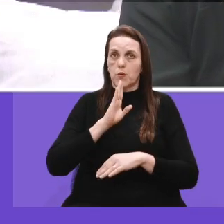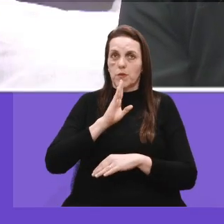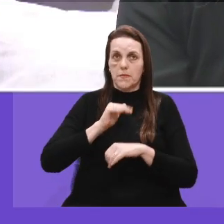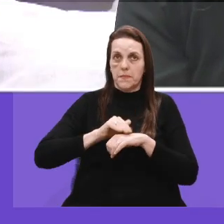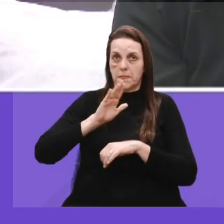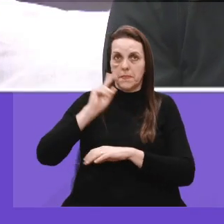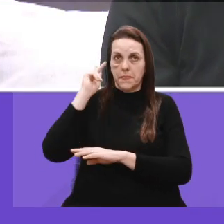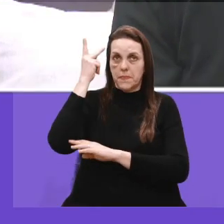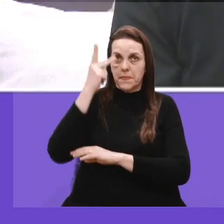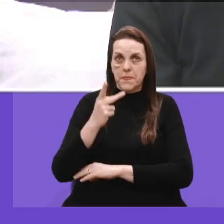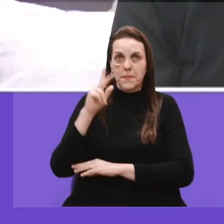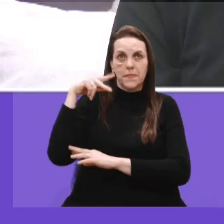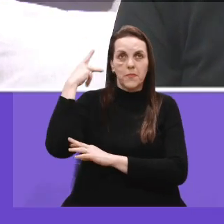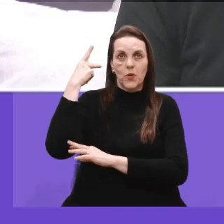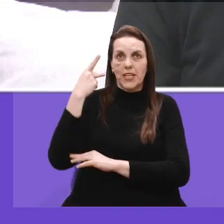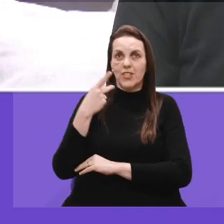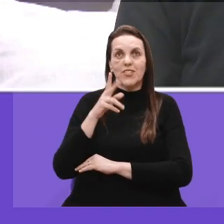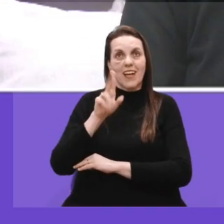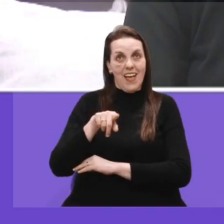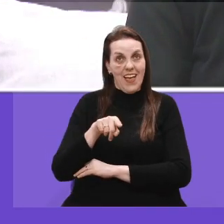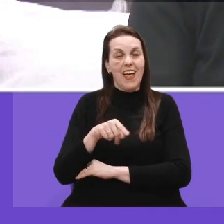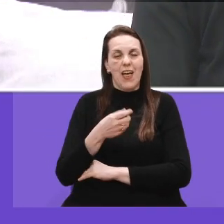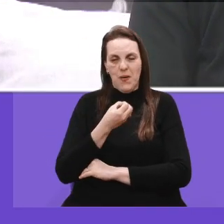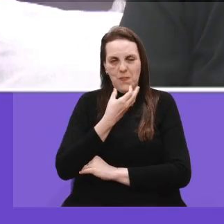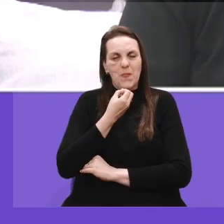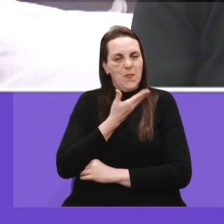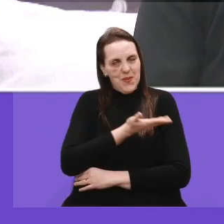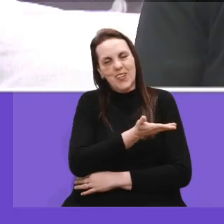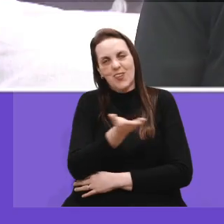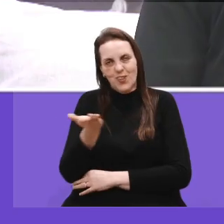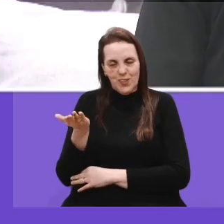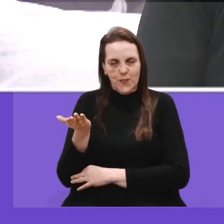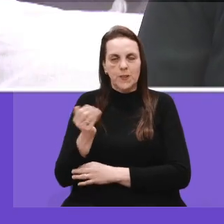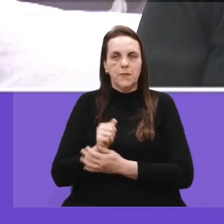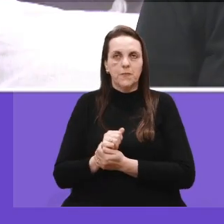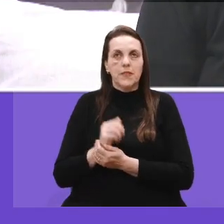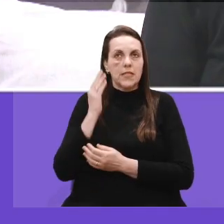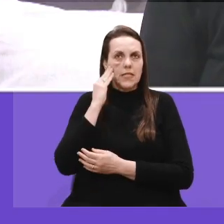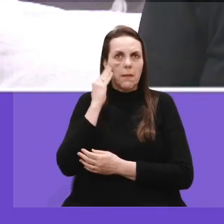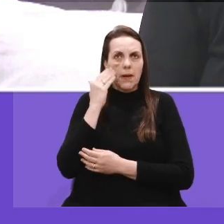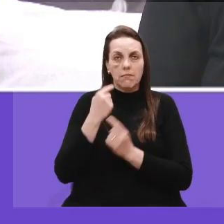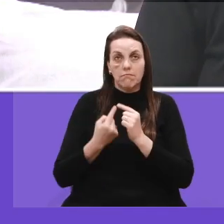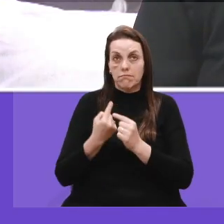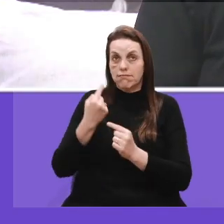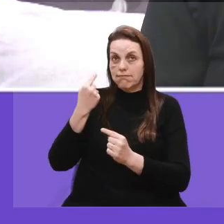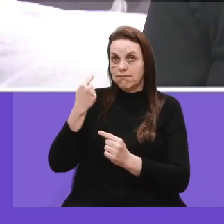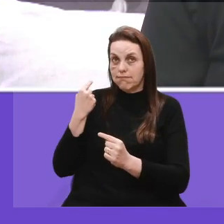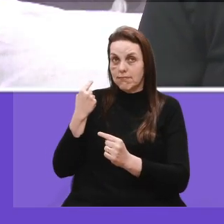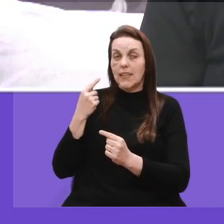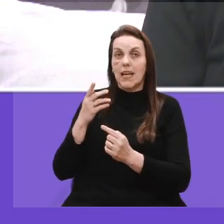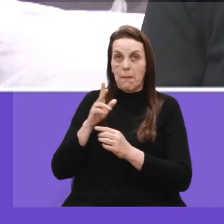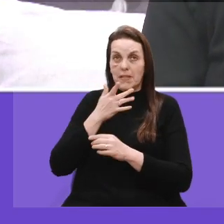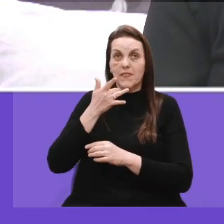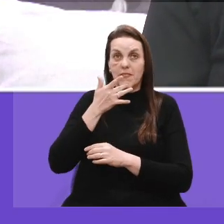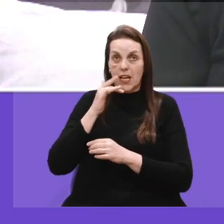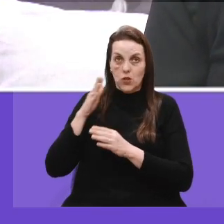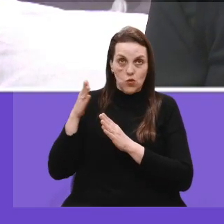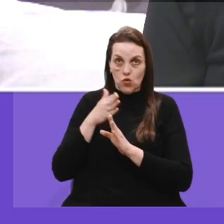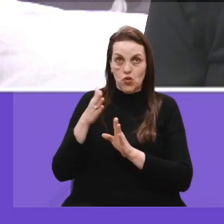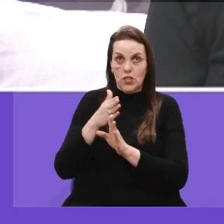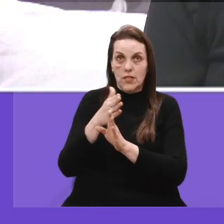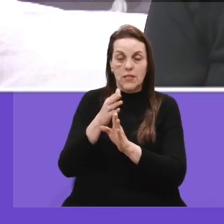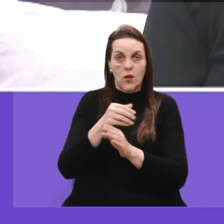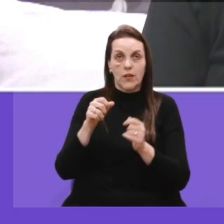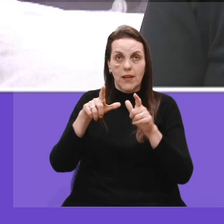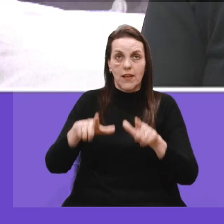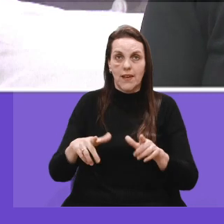um pouquinho mais de história e de política, né, vai bem para todo mundo. A gente sabendo de onde é que a gente vem, é mais fácil a gente direcionar